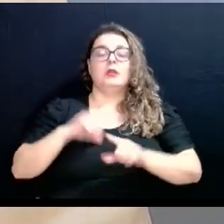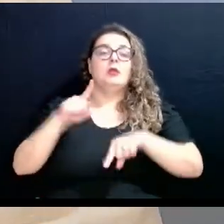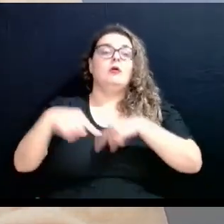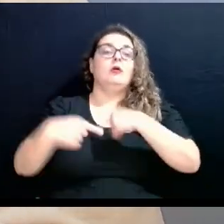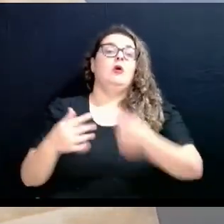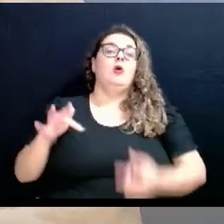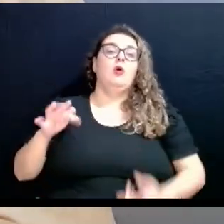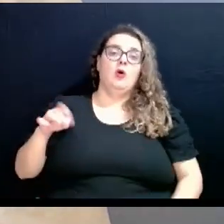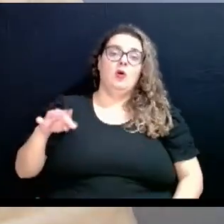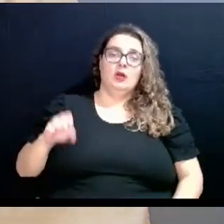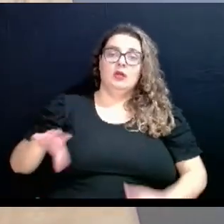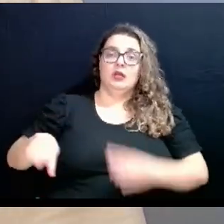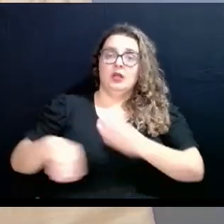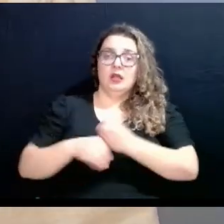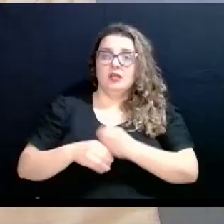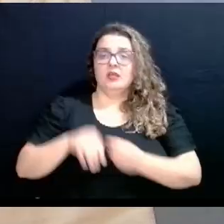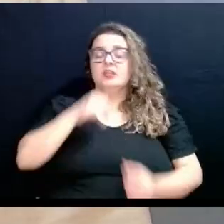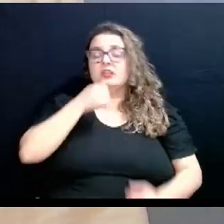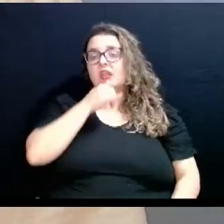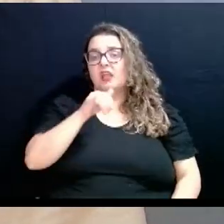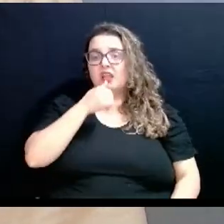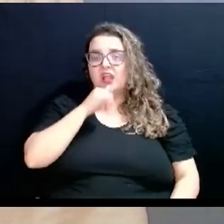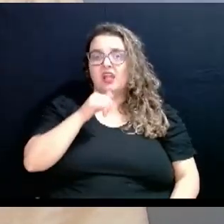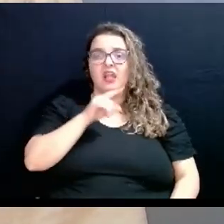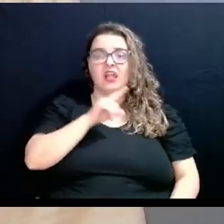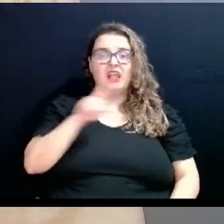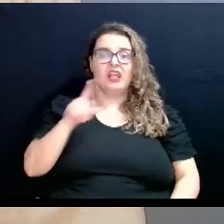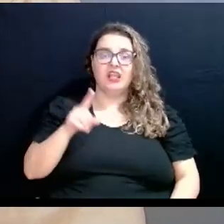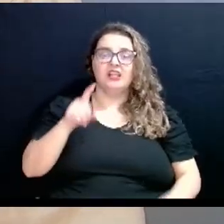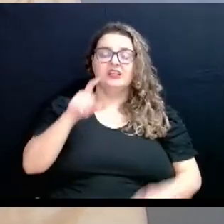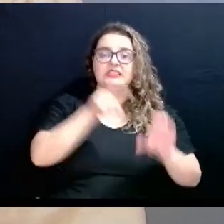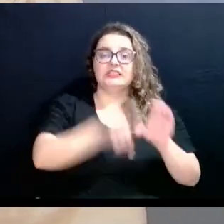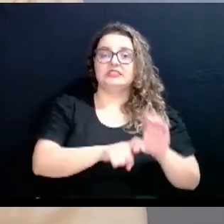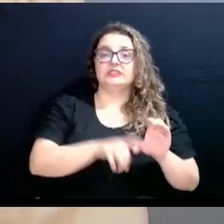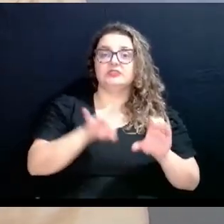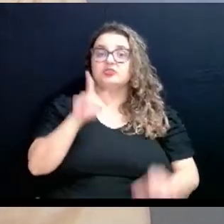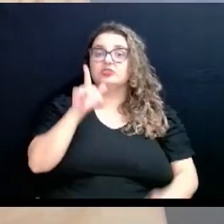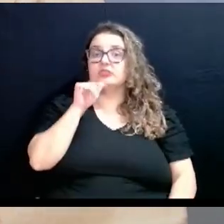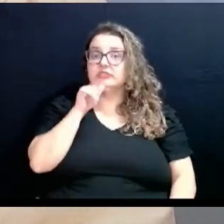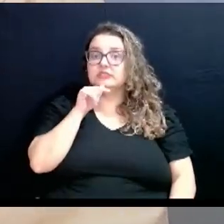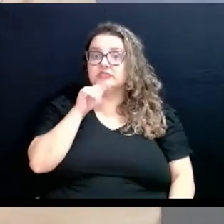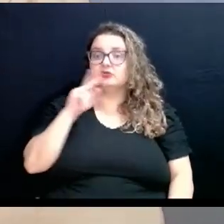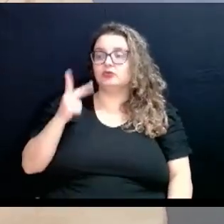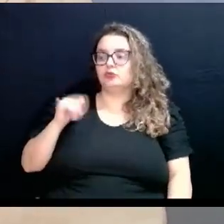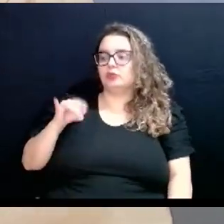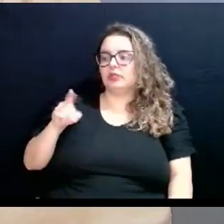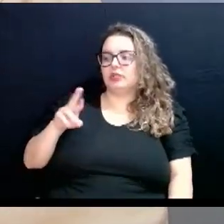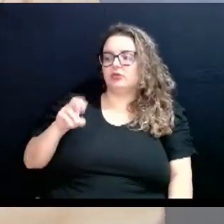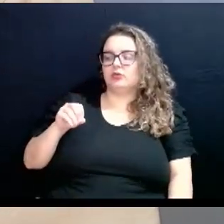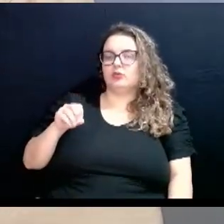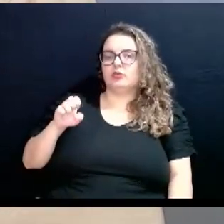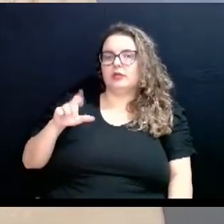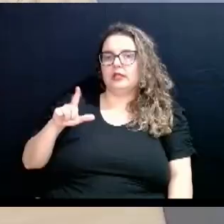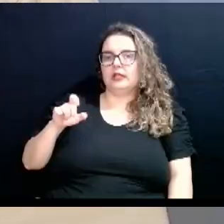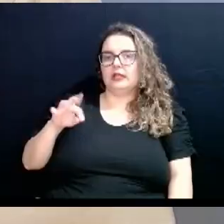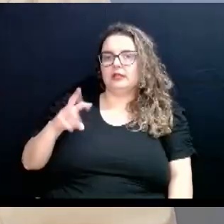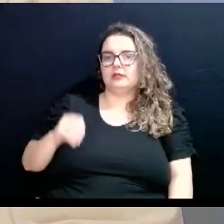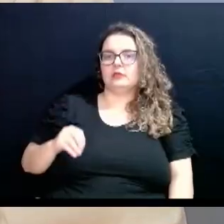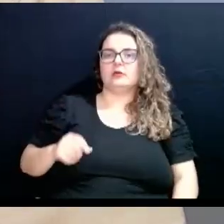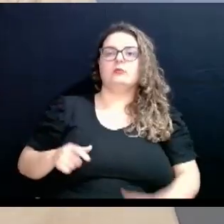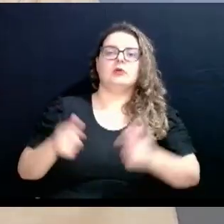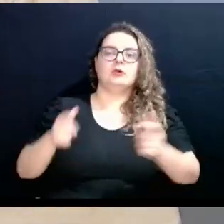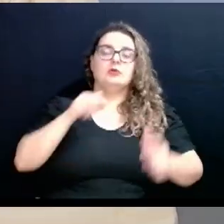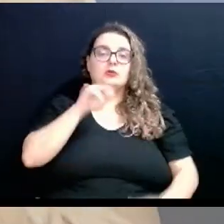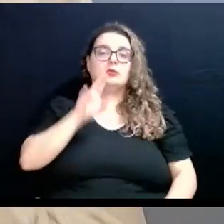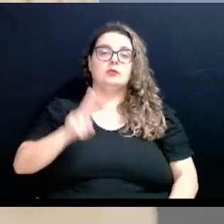seria necessário ter outras fontes adicionais de energia que não dependessem só da água, do hidroelétrico. A